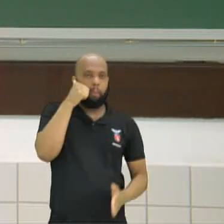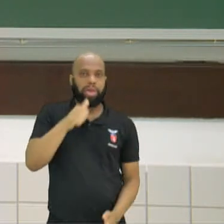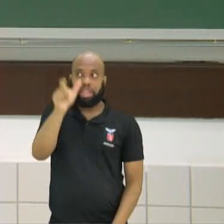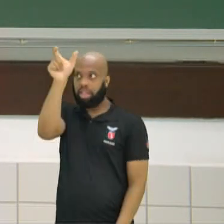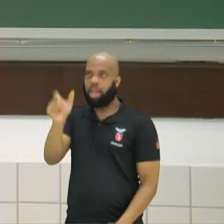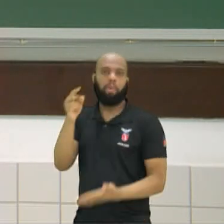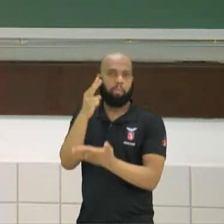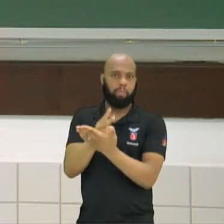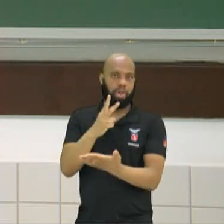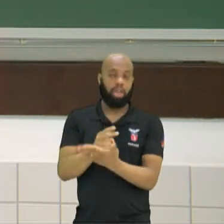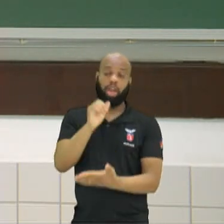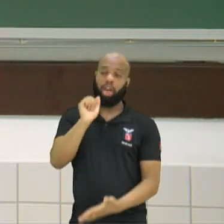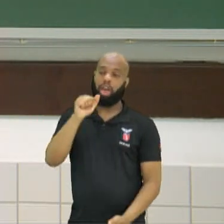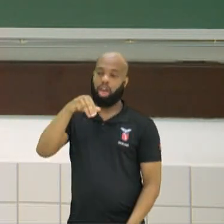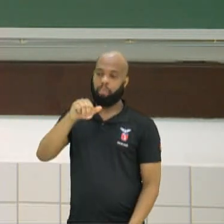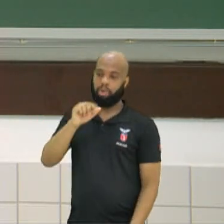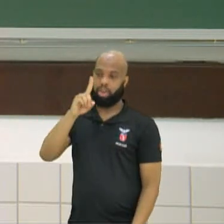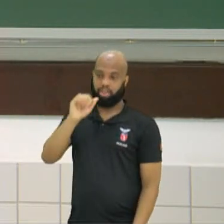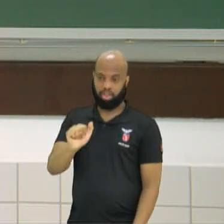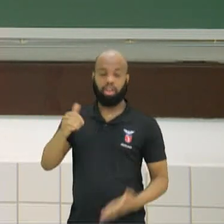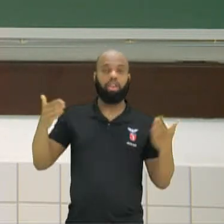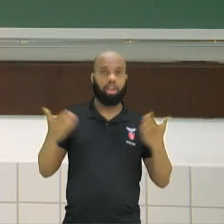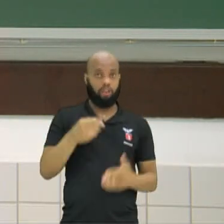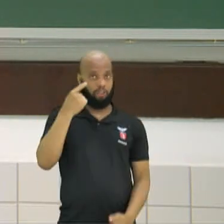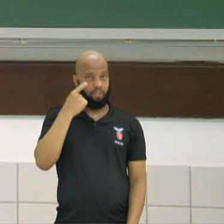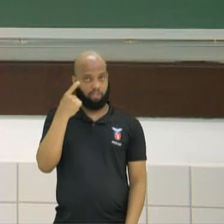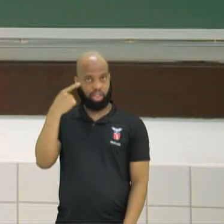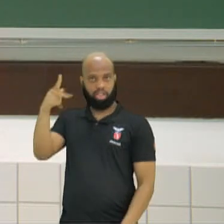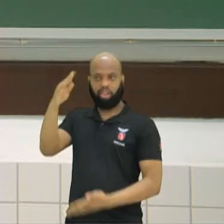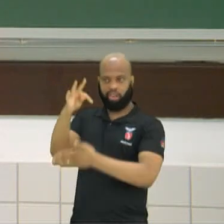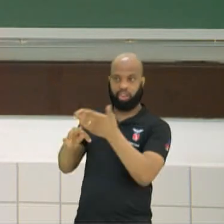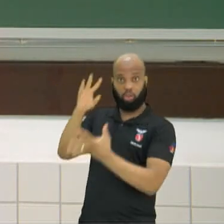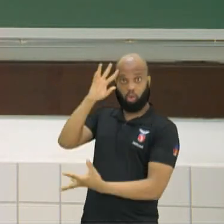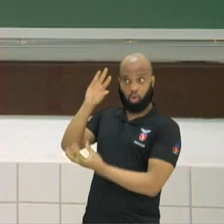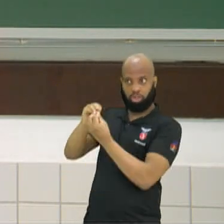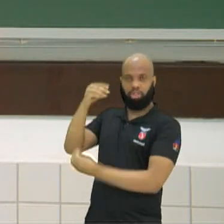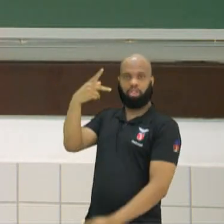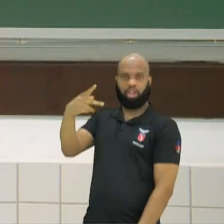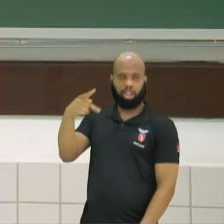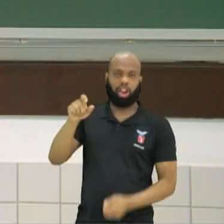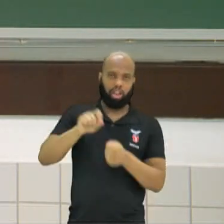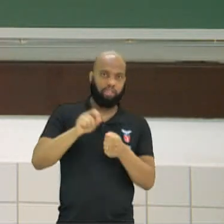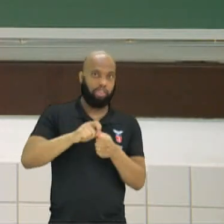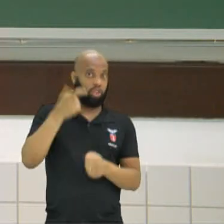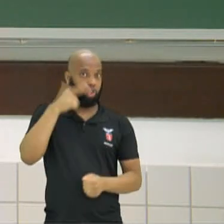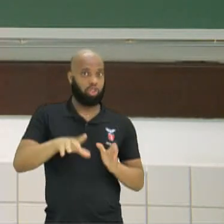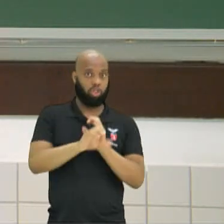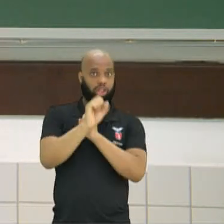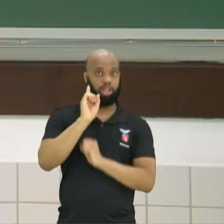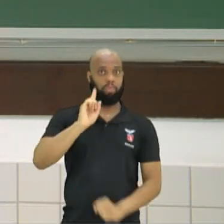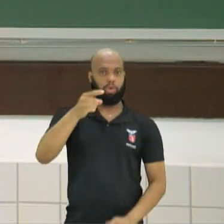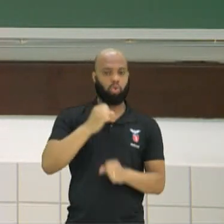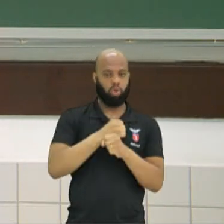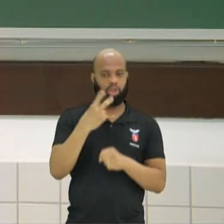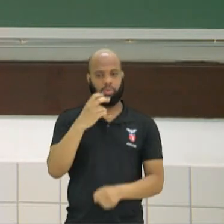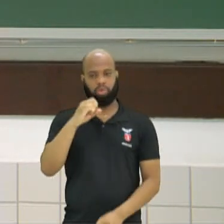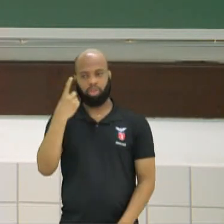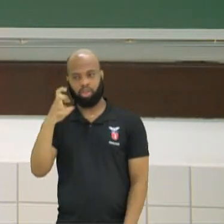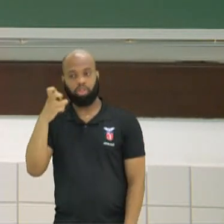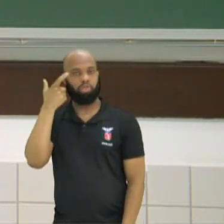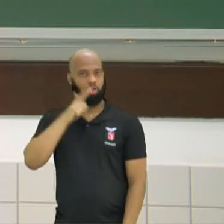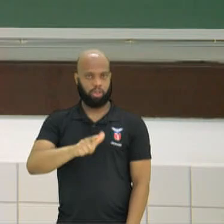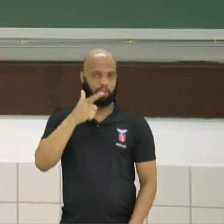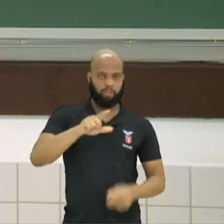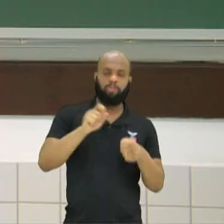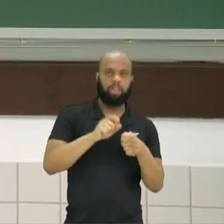na aula 81 a introdução, depois vimos o desenvolvimento e agora nós vamos ver a conclusão que a Amanda, que tirou 1.000 no Enem de 2015,